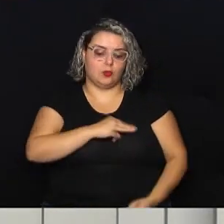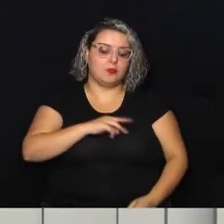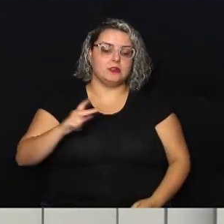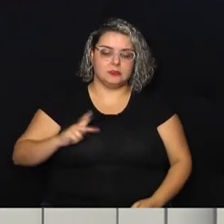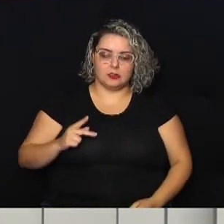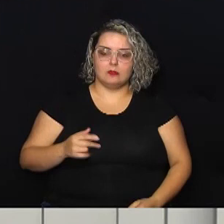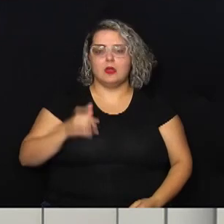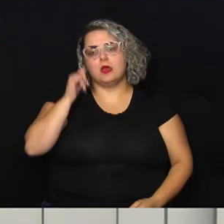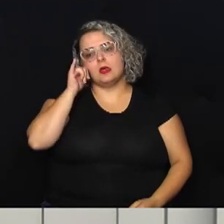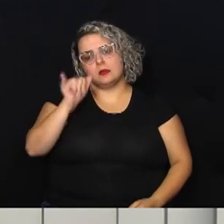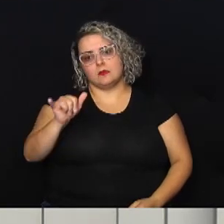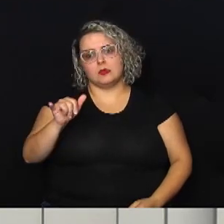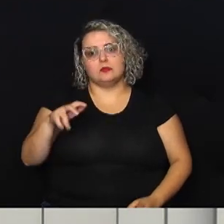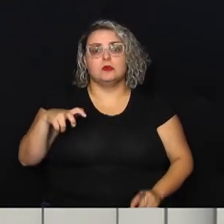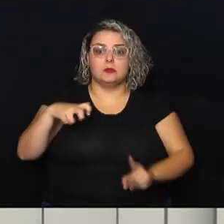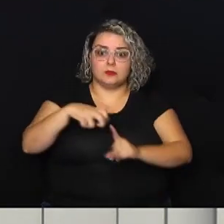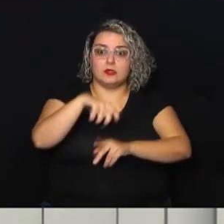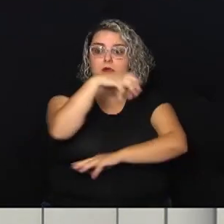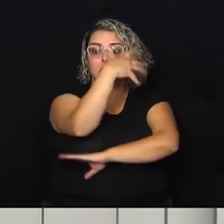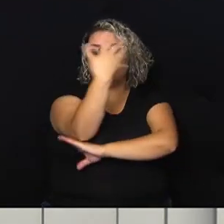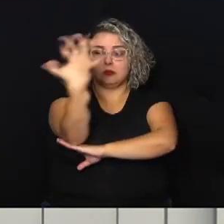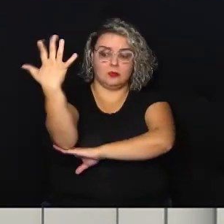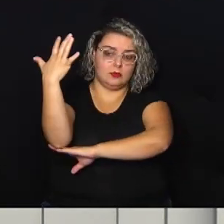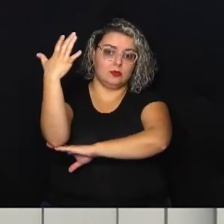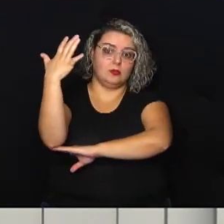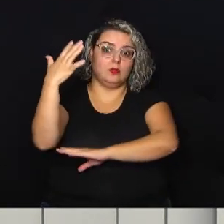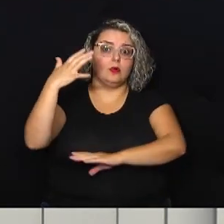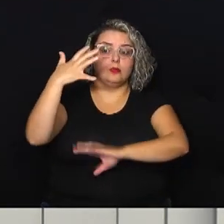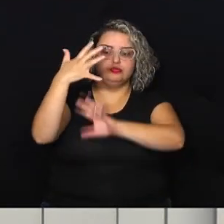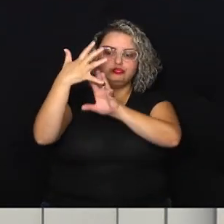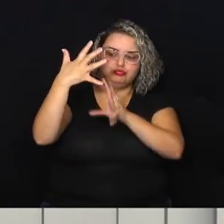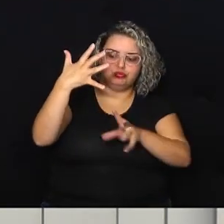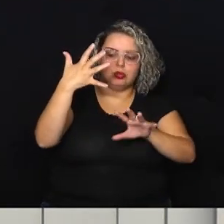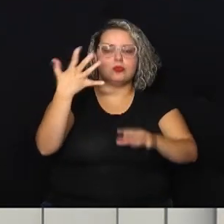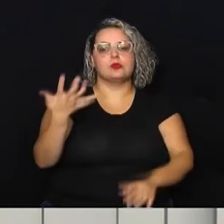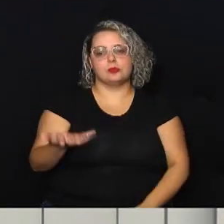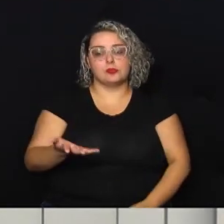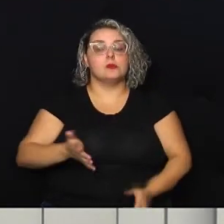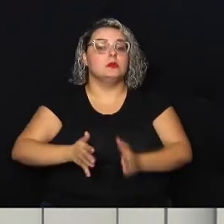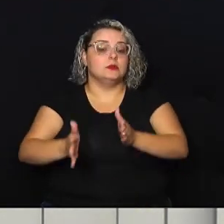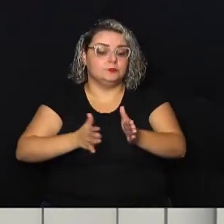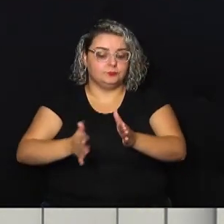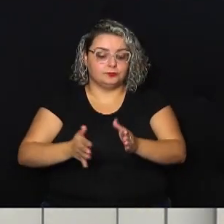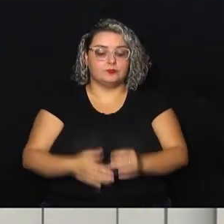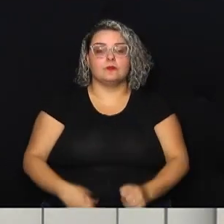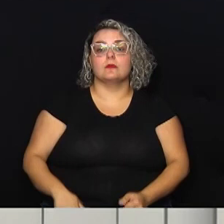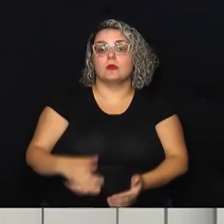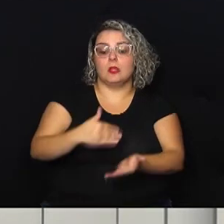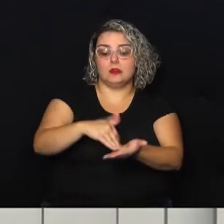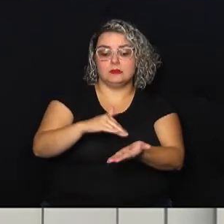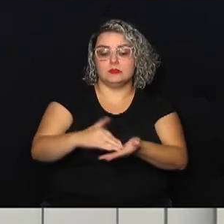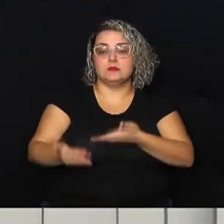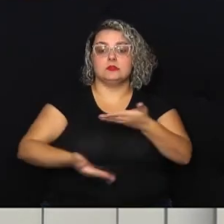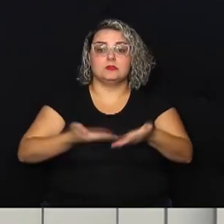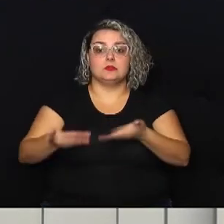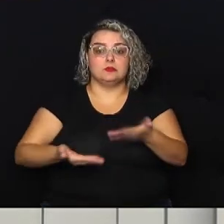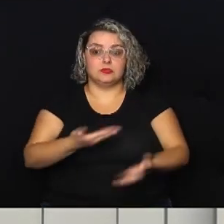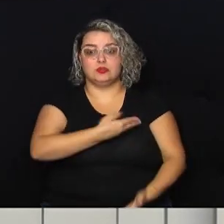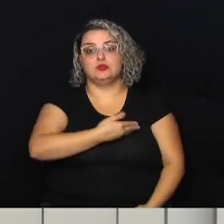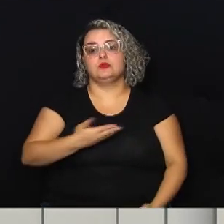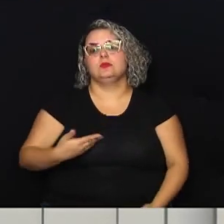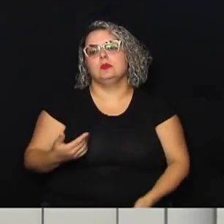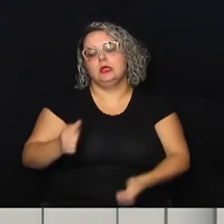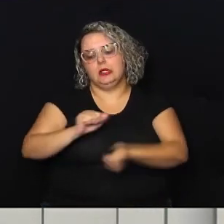evitar acidentes envolvendo árvores ou galhos. Durante este período, a Secretaria de Serviços Públicos fez o